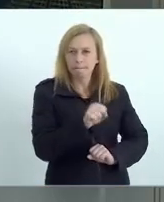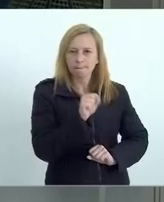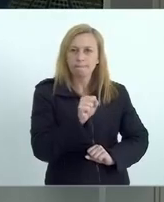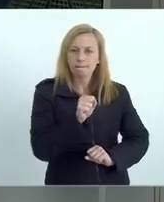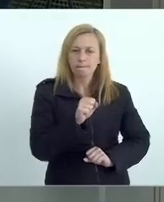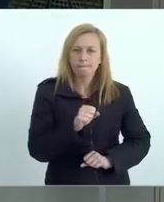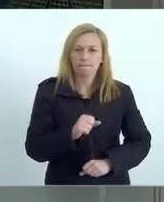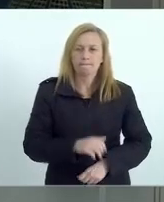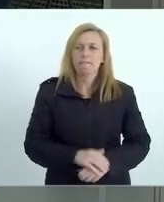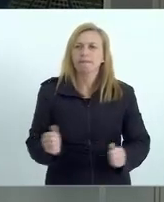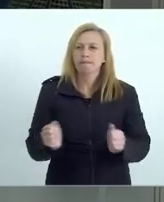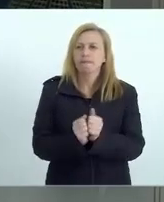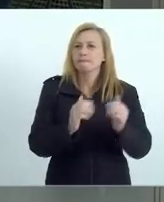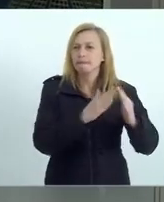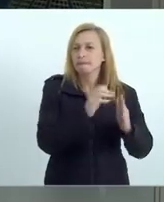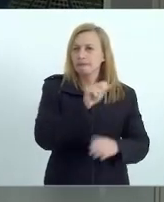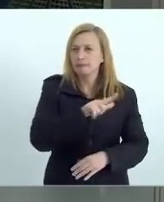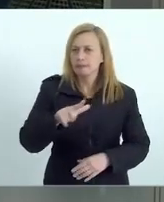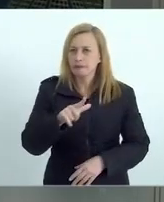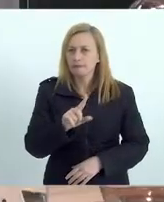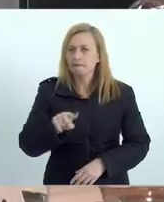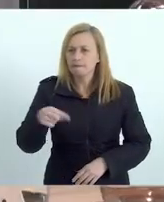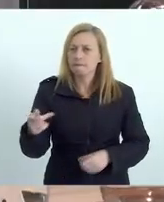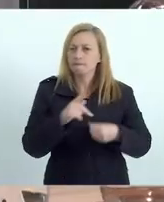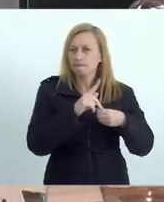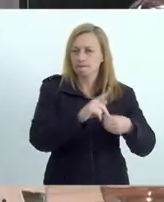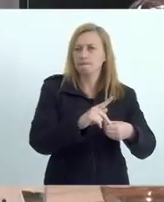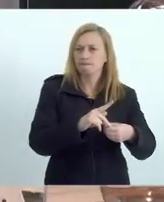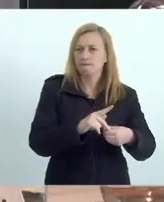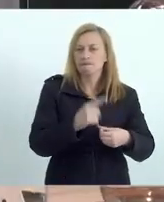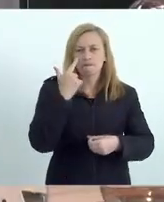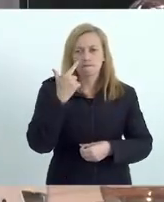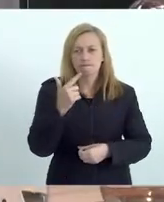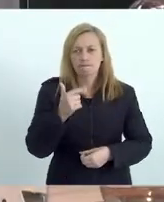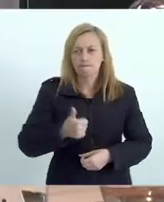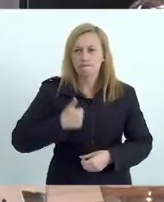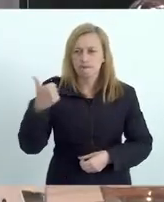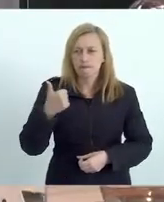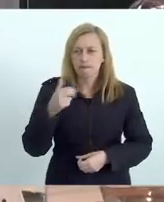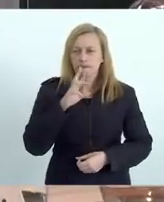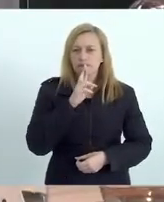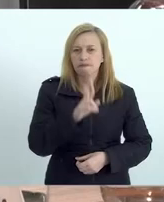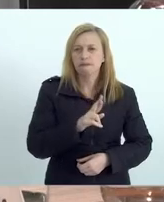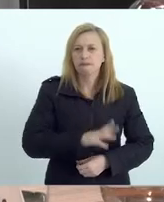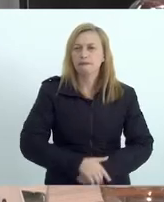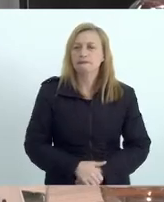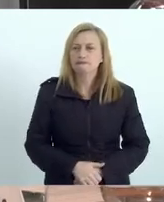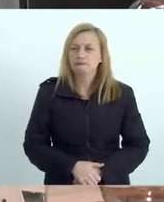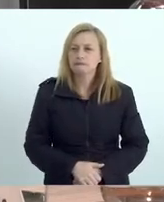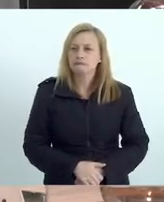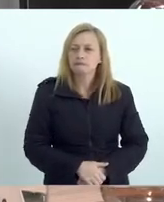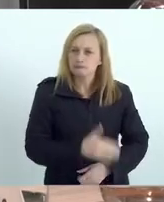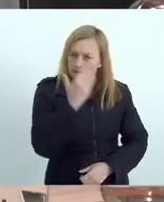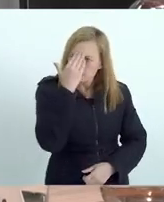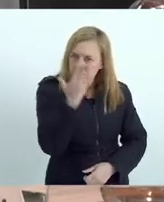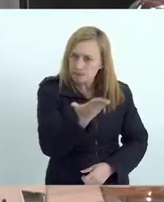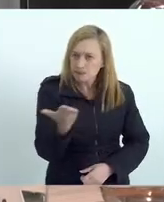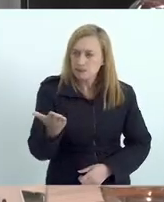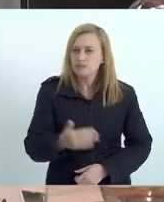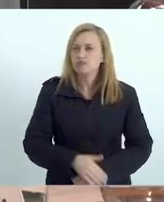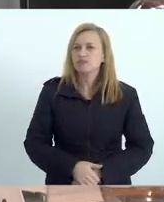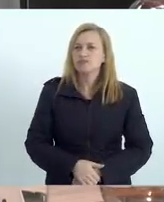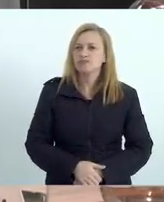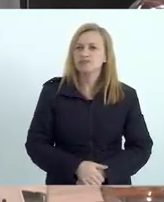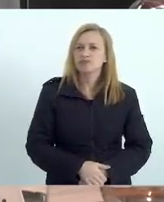e a gente é igual ao lado da casa civil aí consequentemente na procuradoria acho que vai chegar a um bom termo agradeço agradeço a